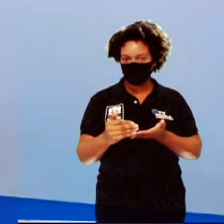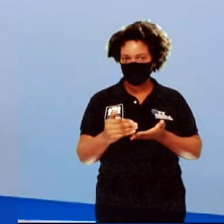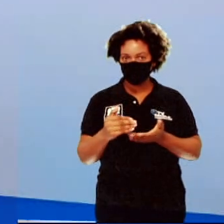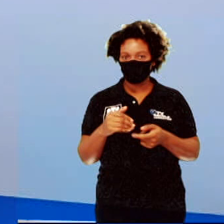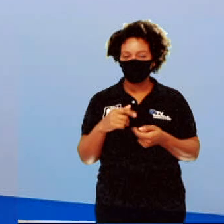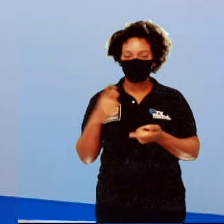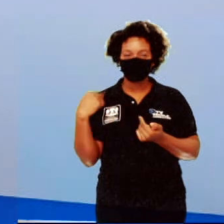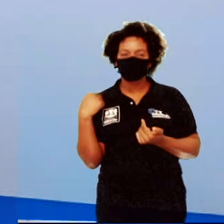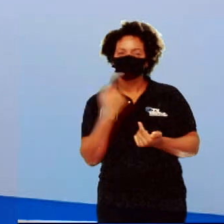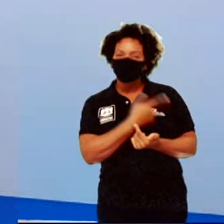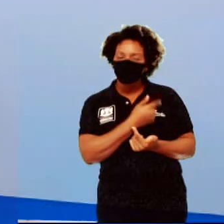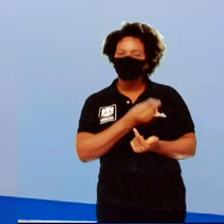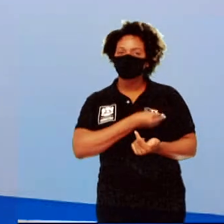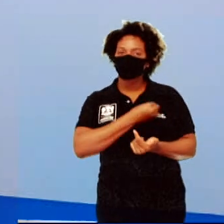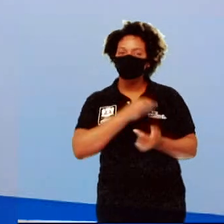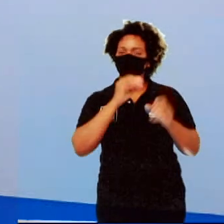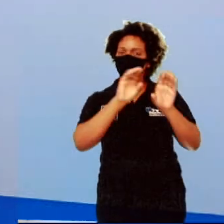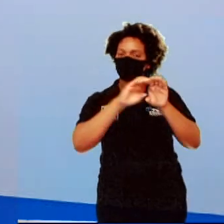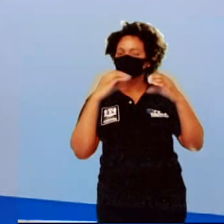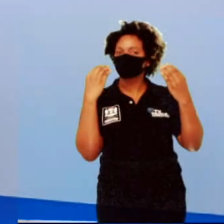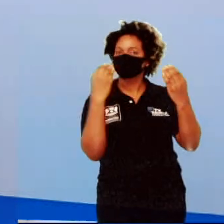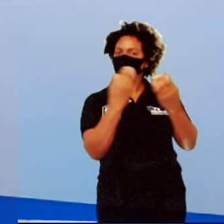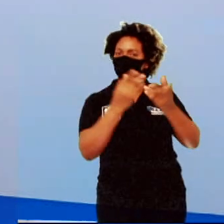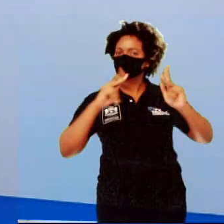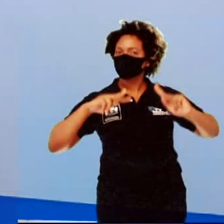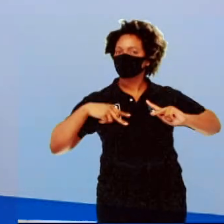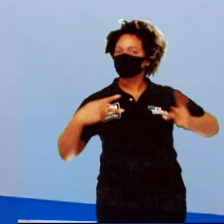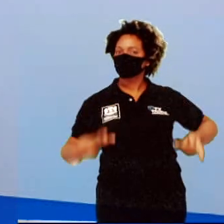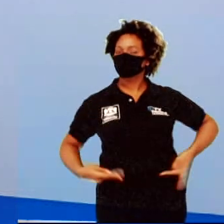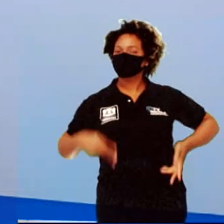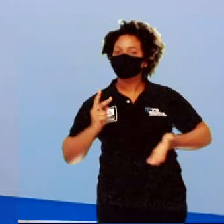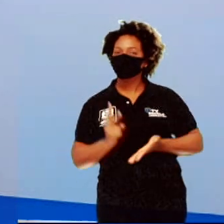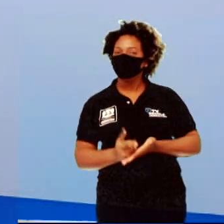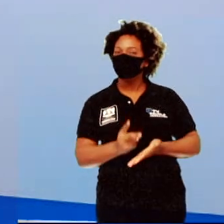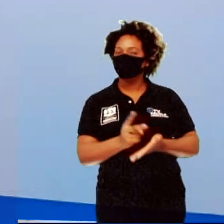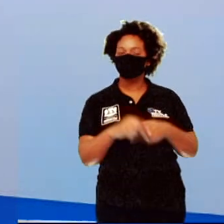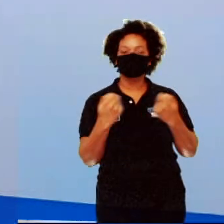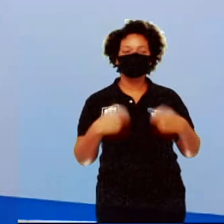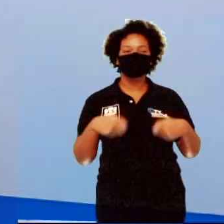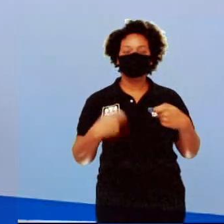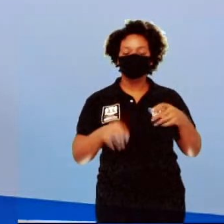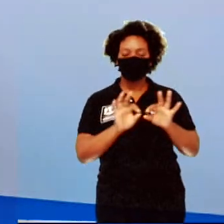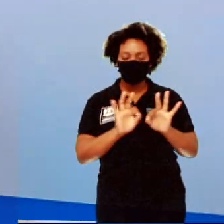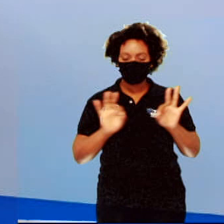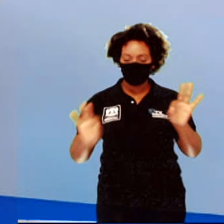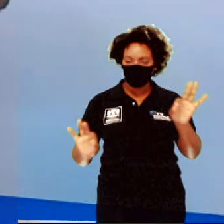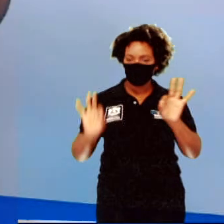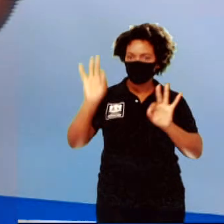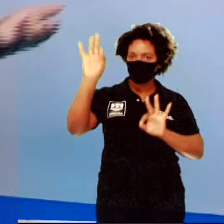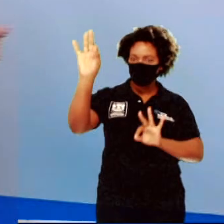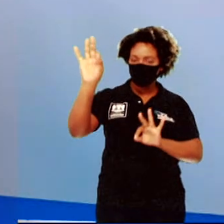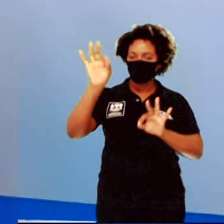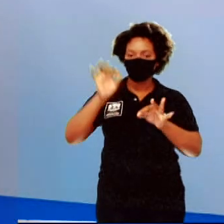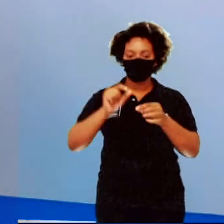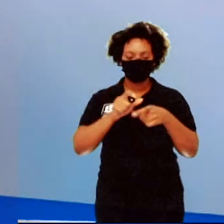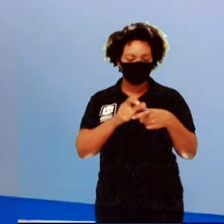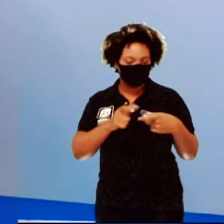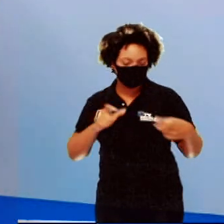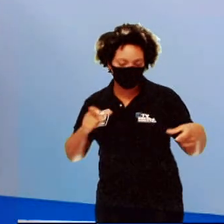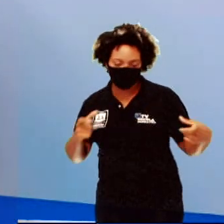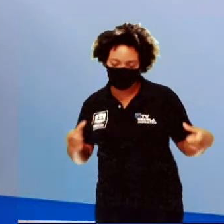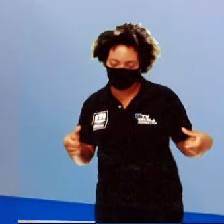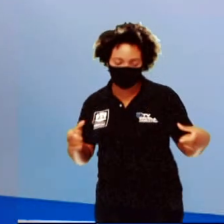em sociedade, os seres humanos sempre tiveram a necessidade de medir para saber qual a distância,